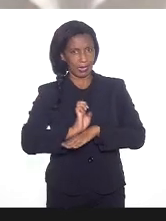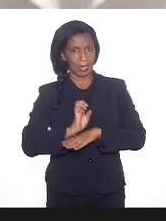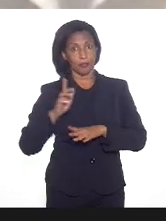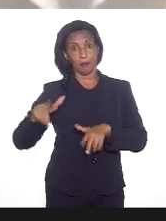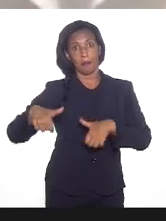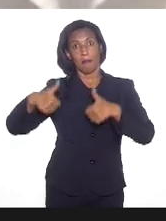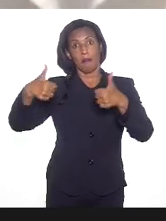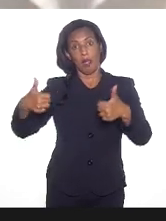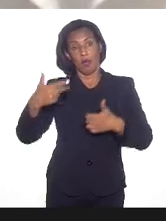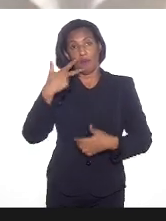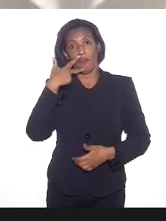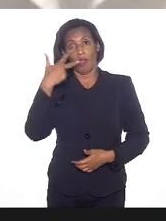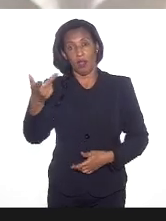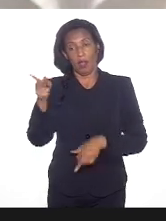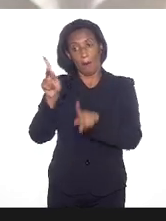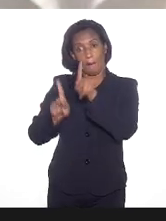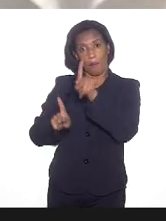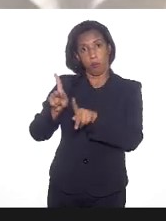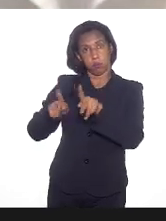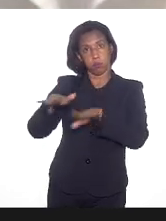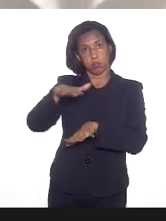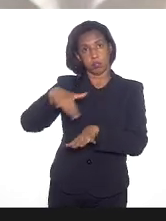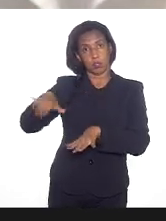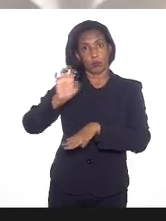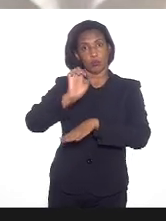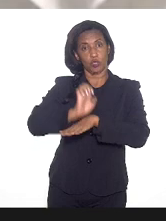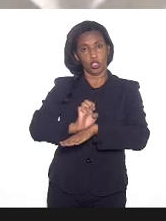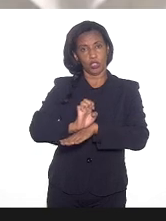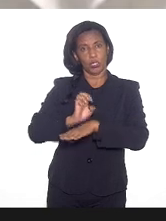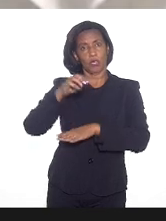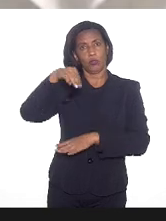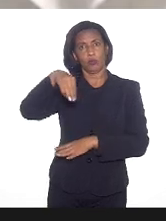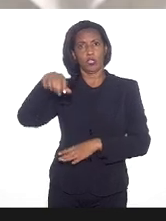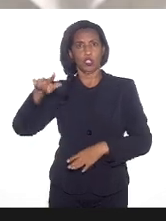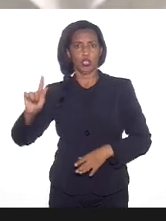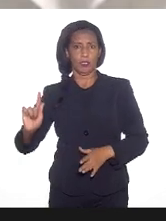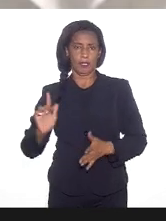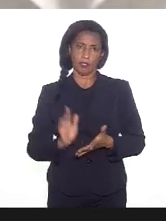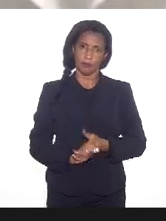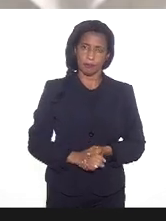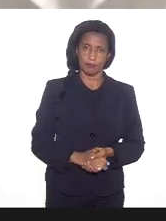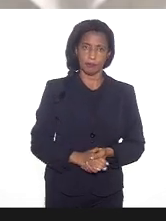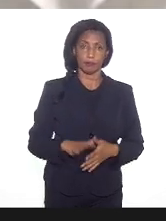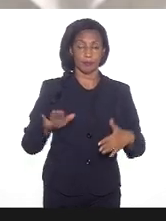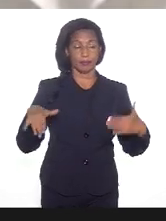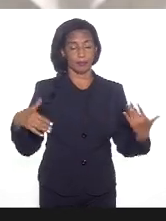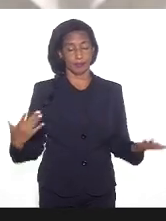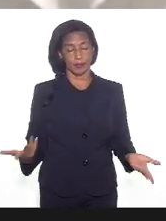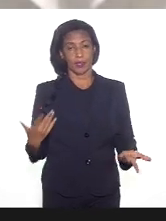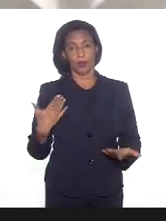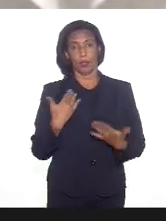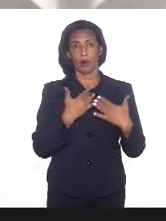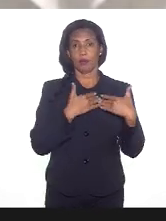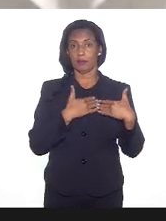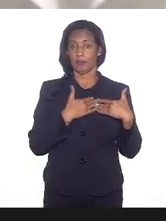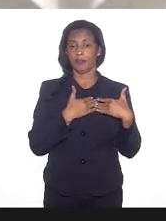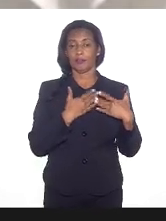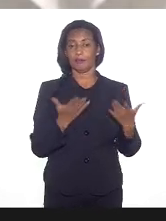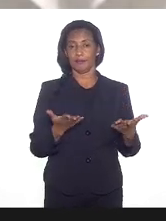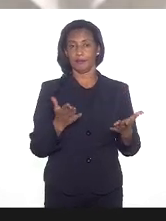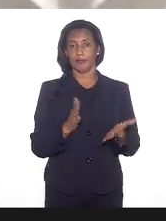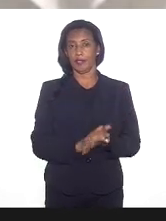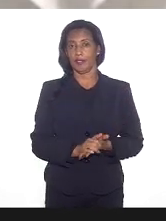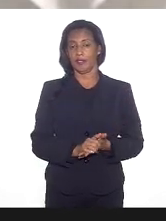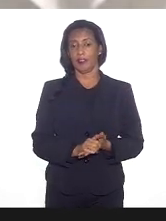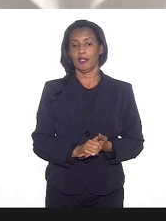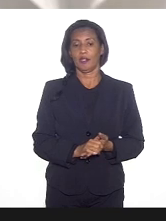melhor dirá a população do estado de Minas Gerais. Então, eu quero terminar saudando aqui não